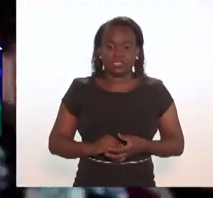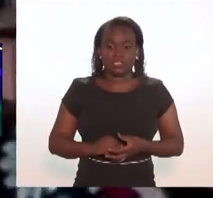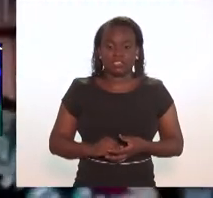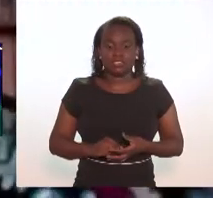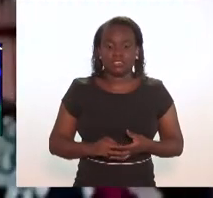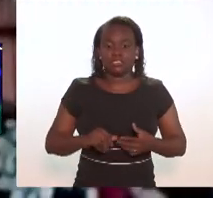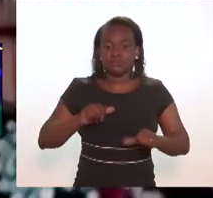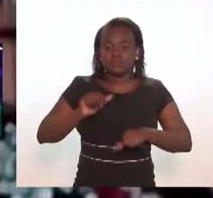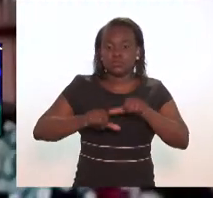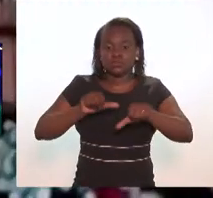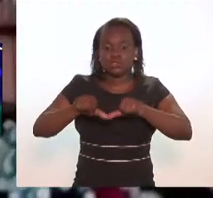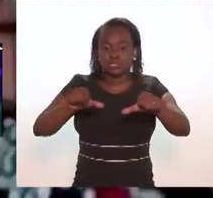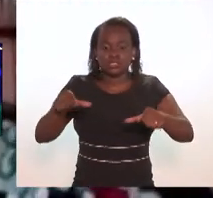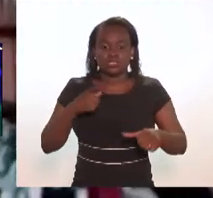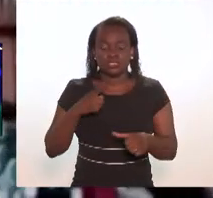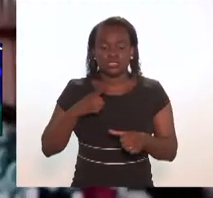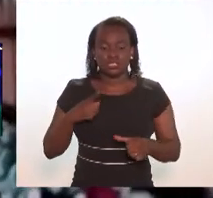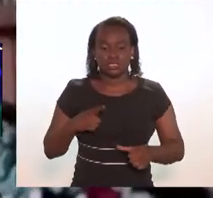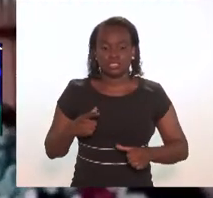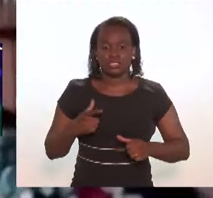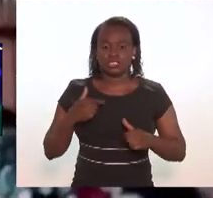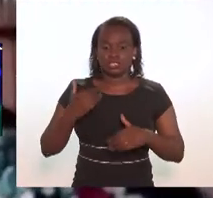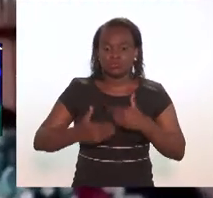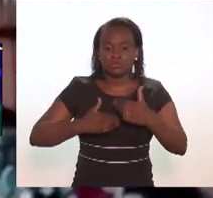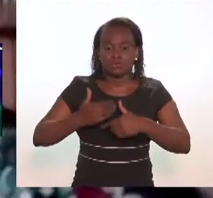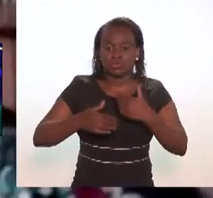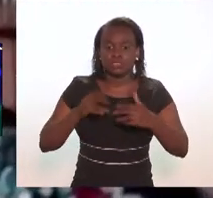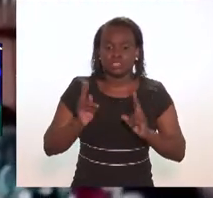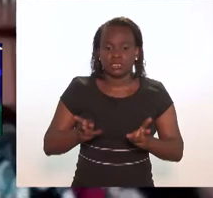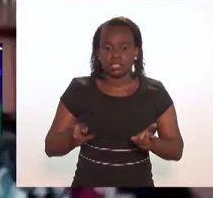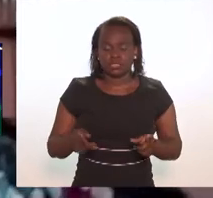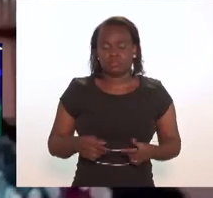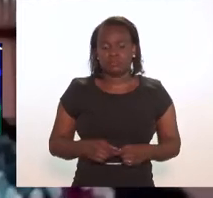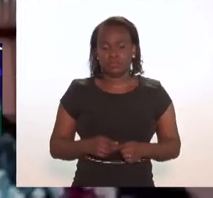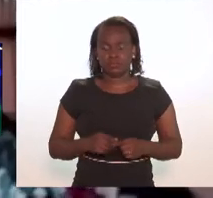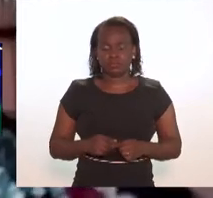das mudanças que são constantes na língua brasileira.